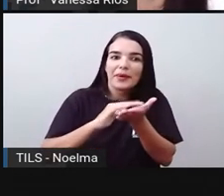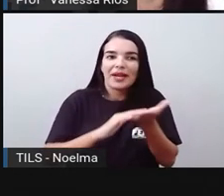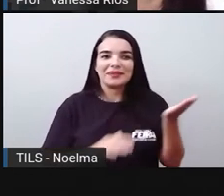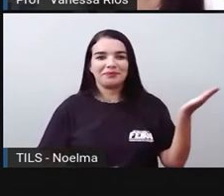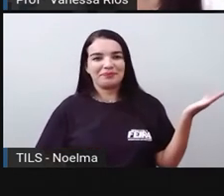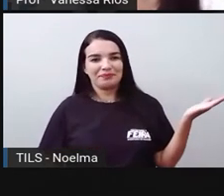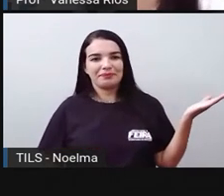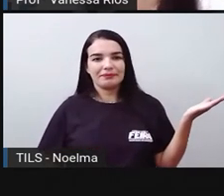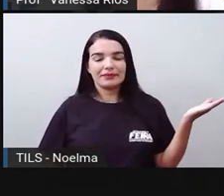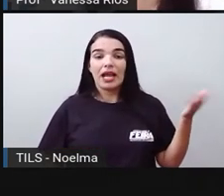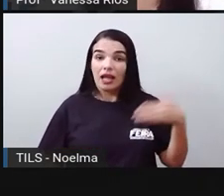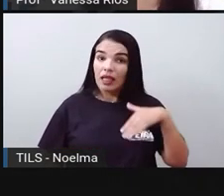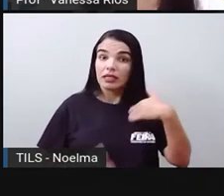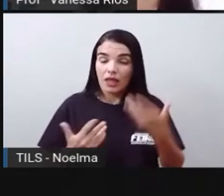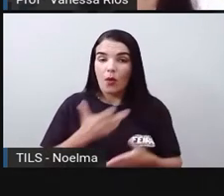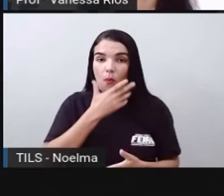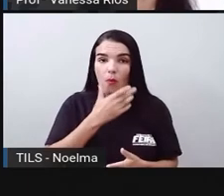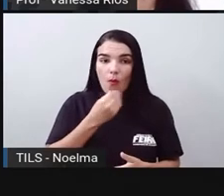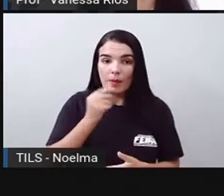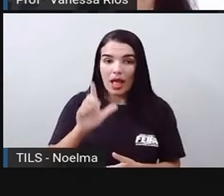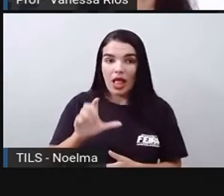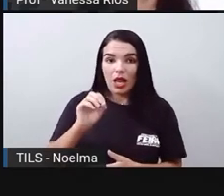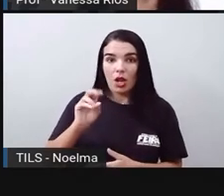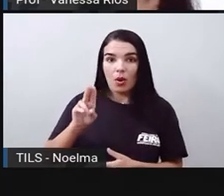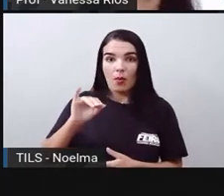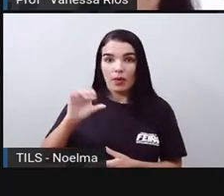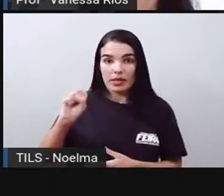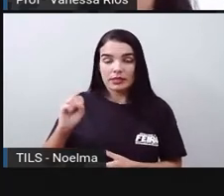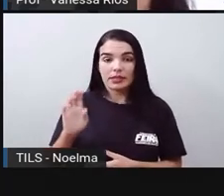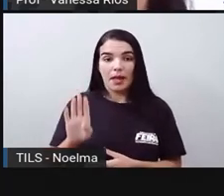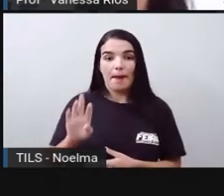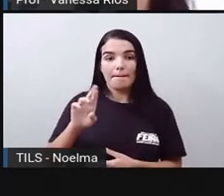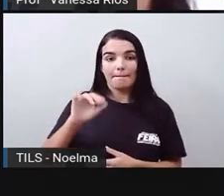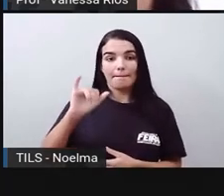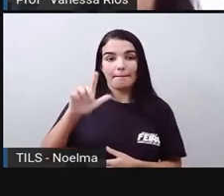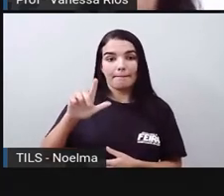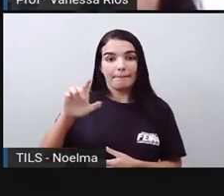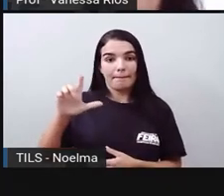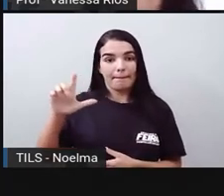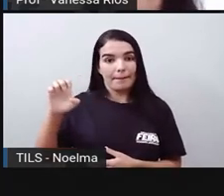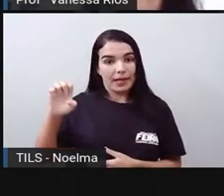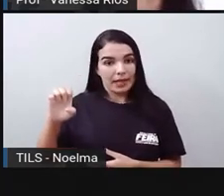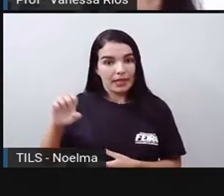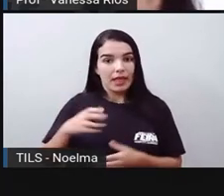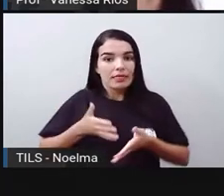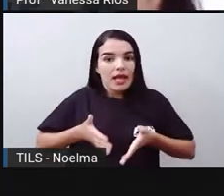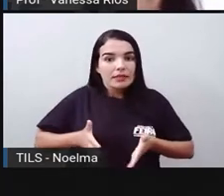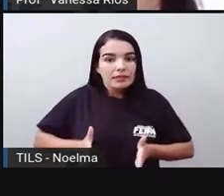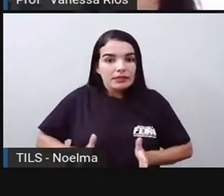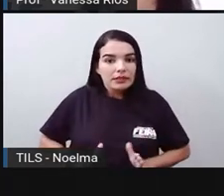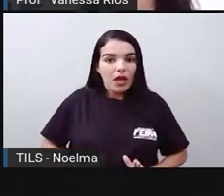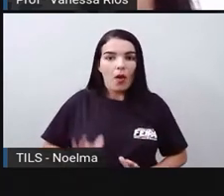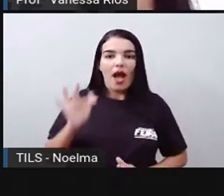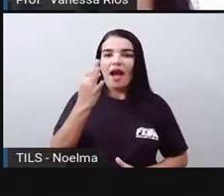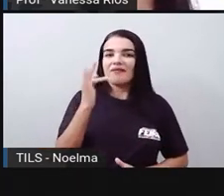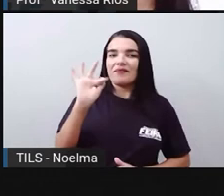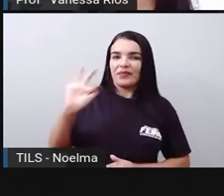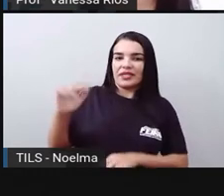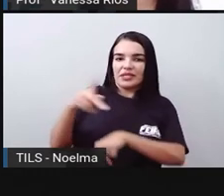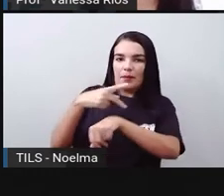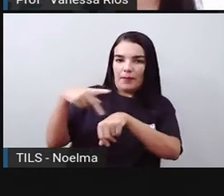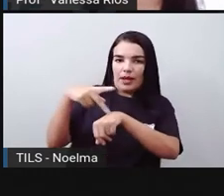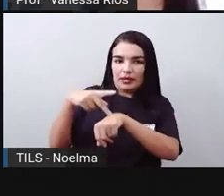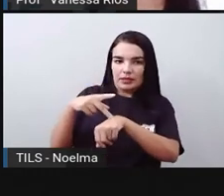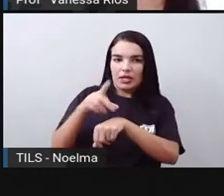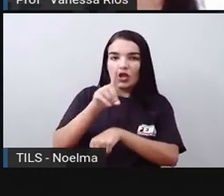só, Louis Braille, ele nasceu aí na França em janeiro de 1809. E aí,